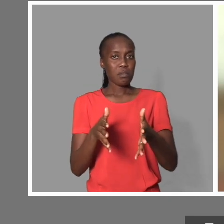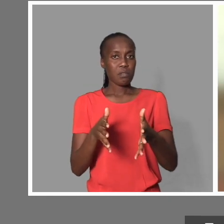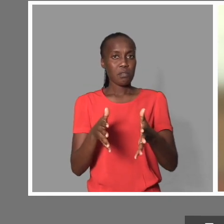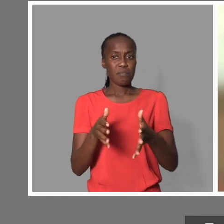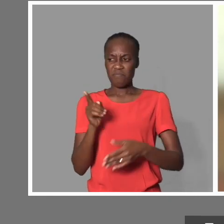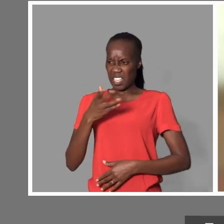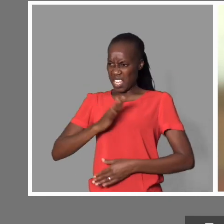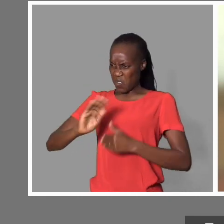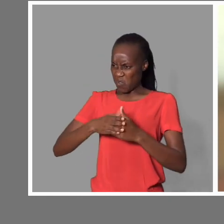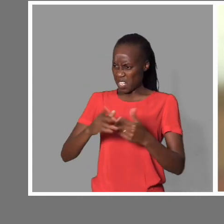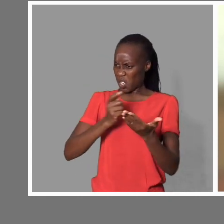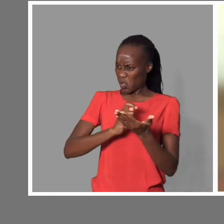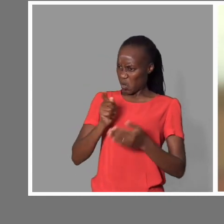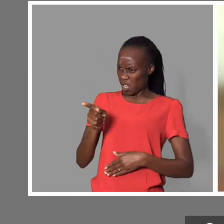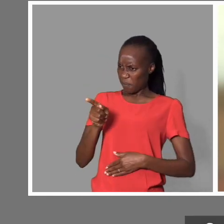9ª classe.